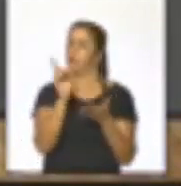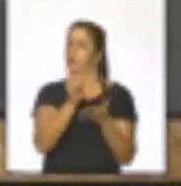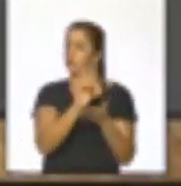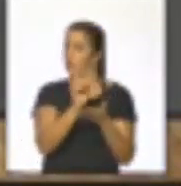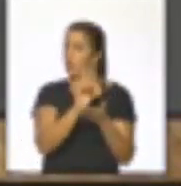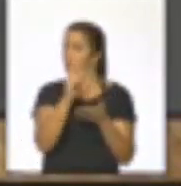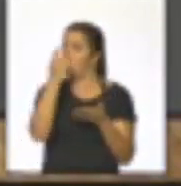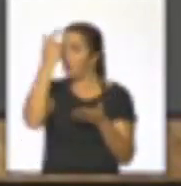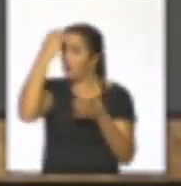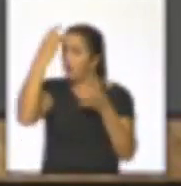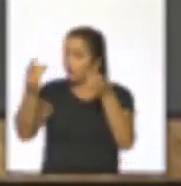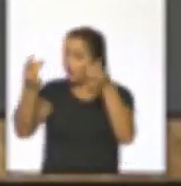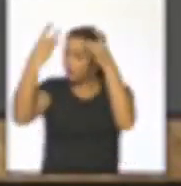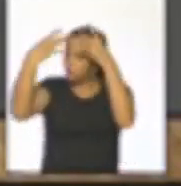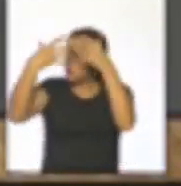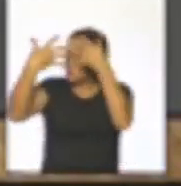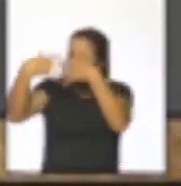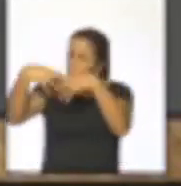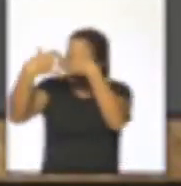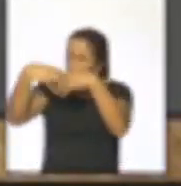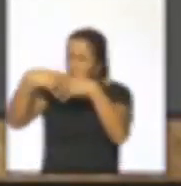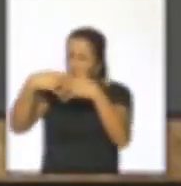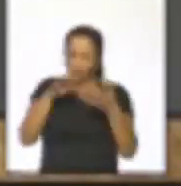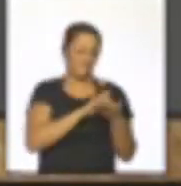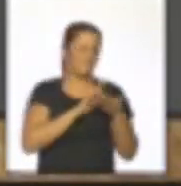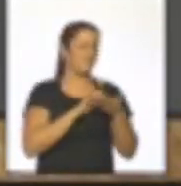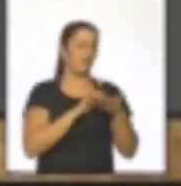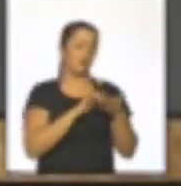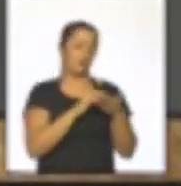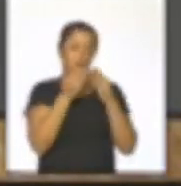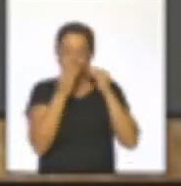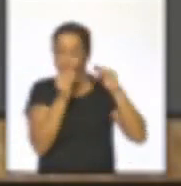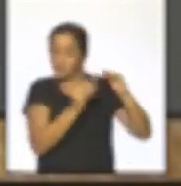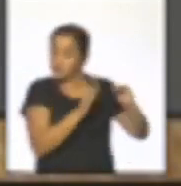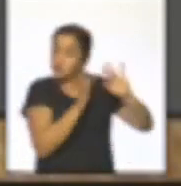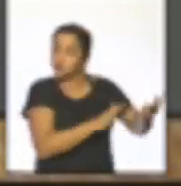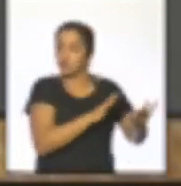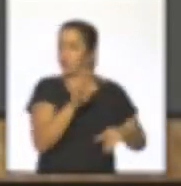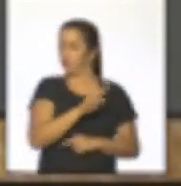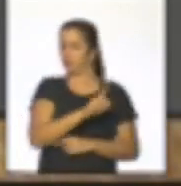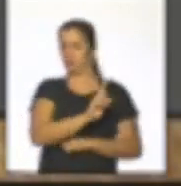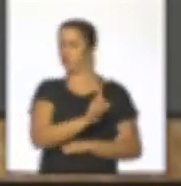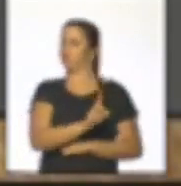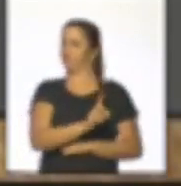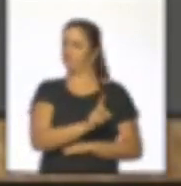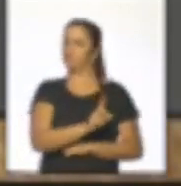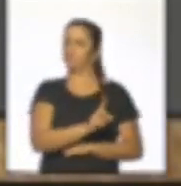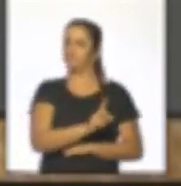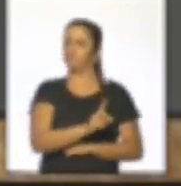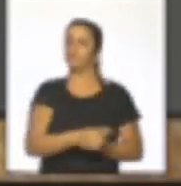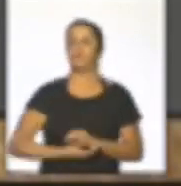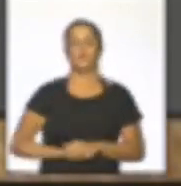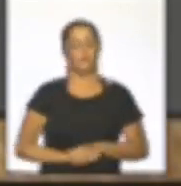o cérebro para funcionar. Então, você não vai utilizar a calculadora.